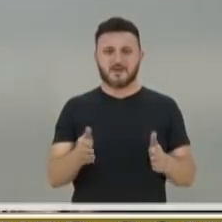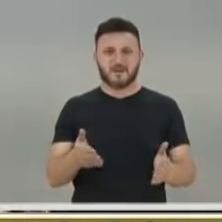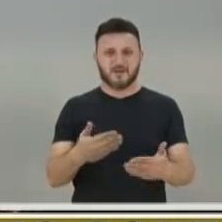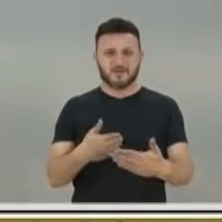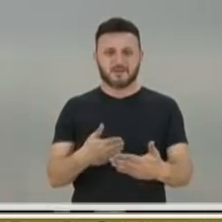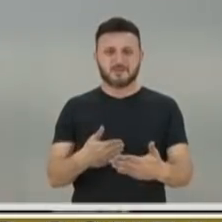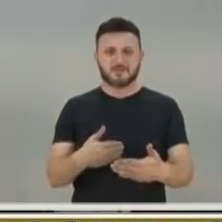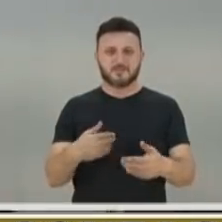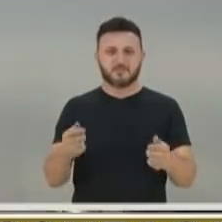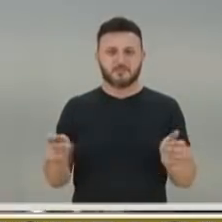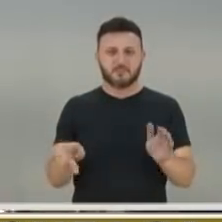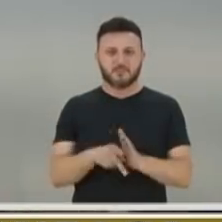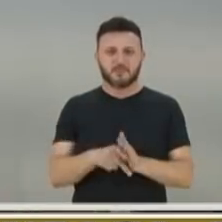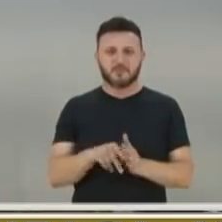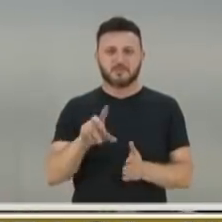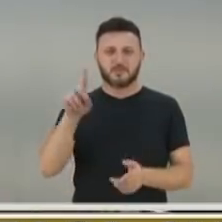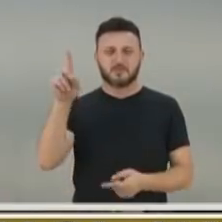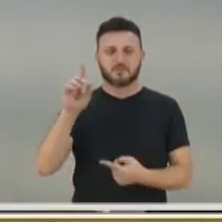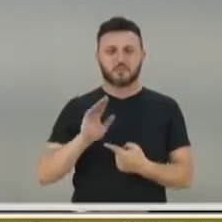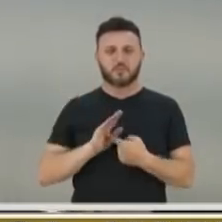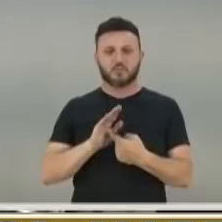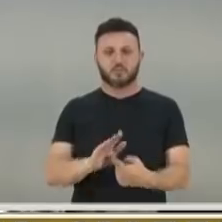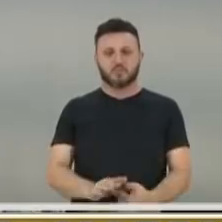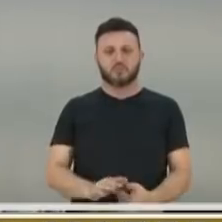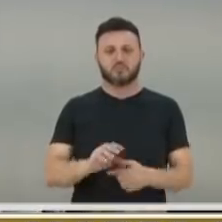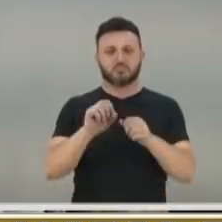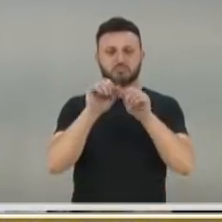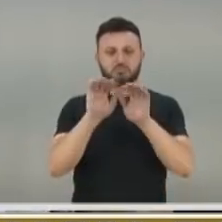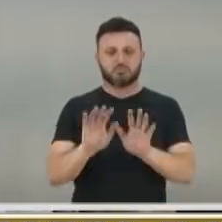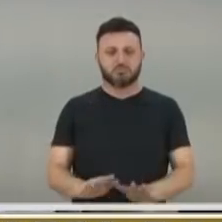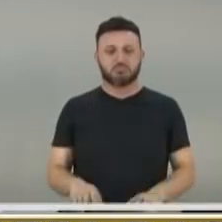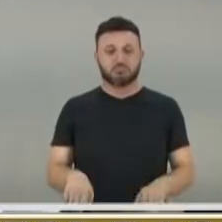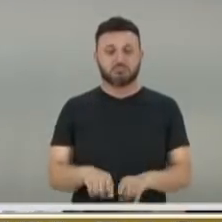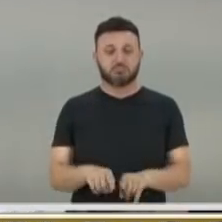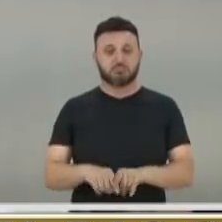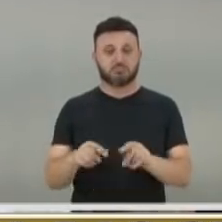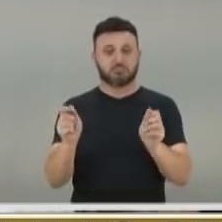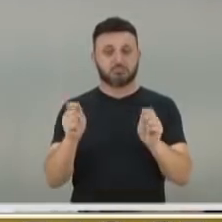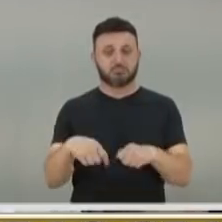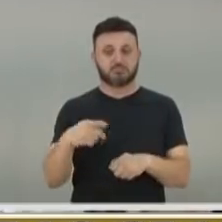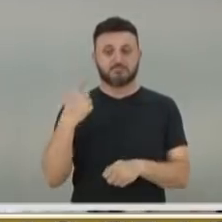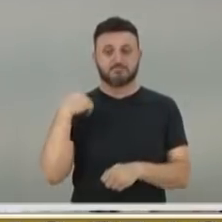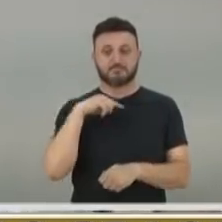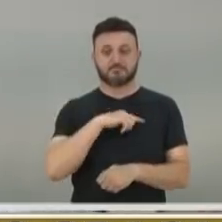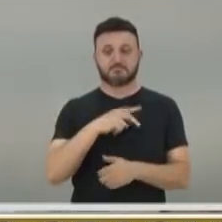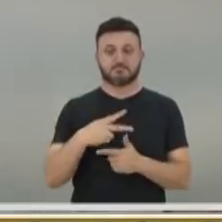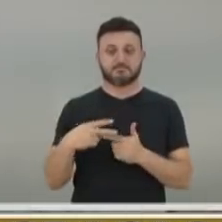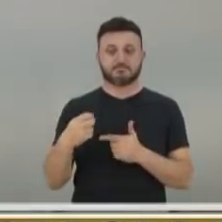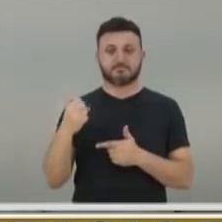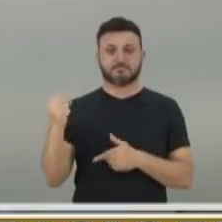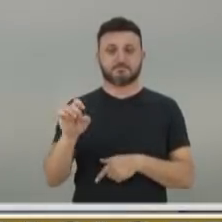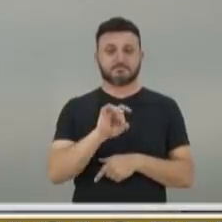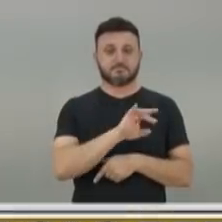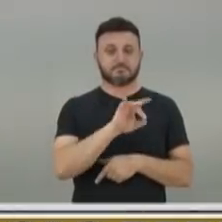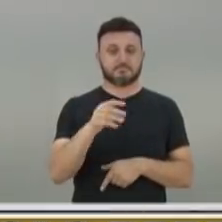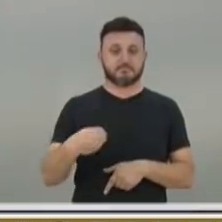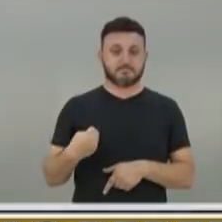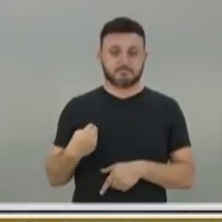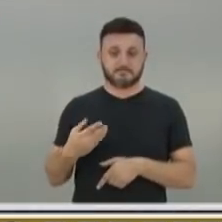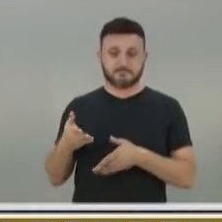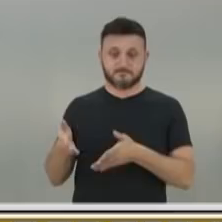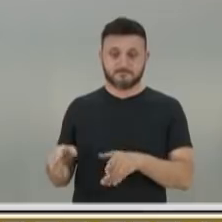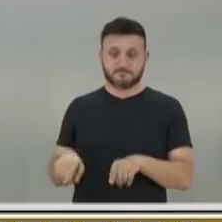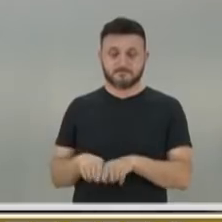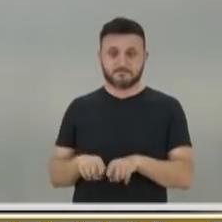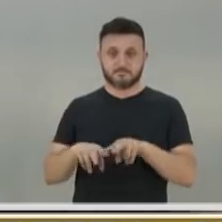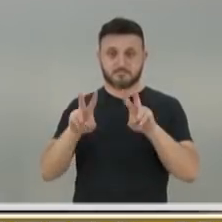de Deus. Que hoje para nós seja sinal também da nossa vitória. Abençoe cada vida, cada situação,